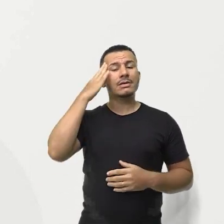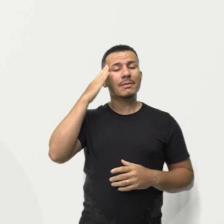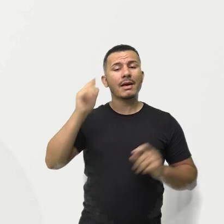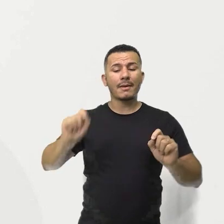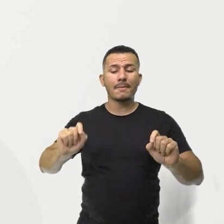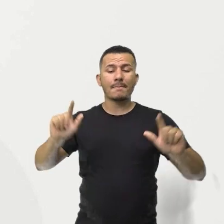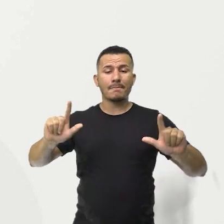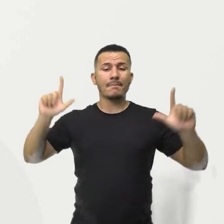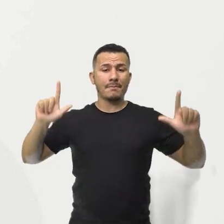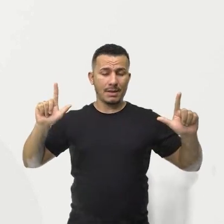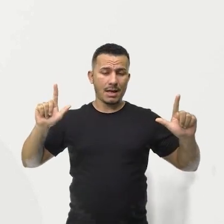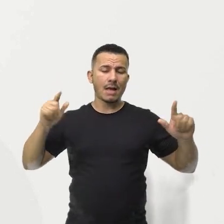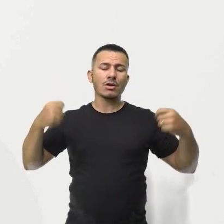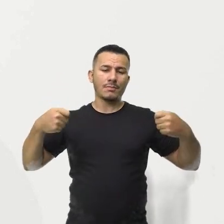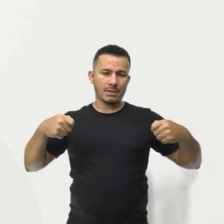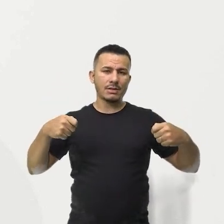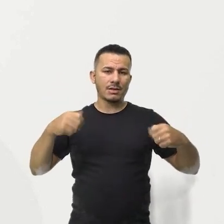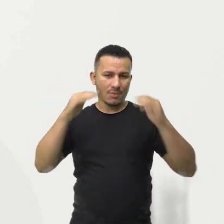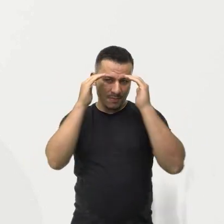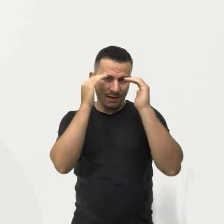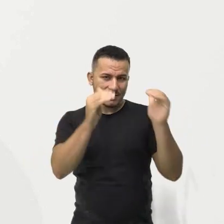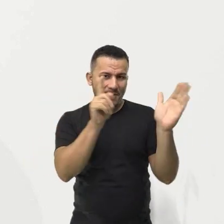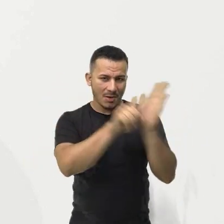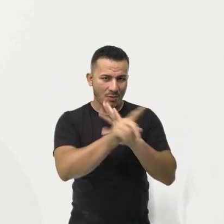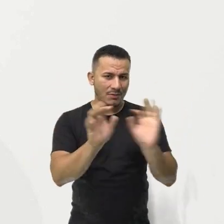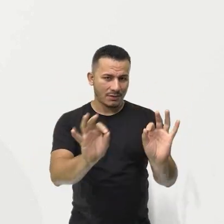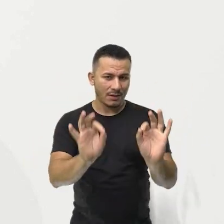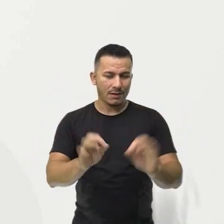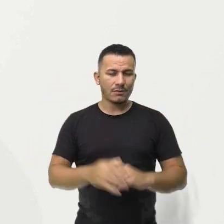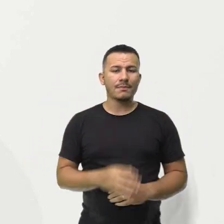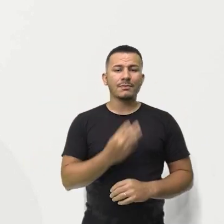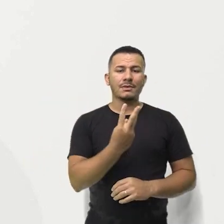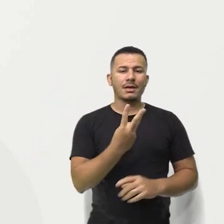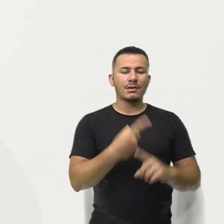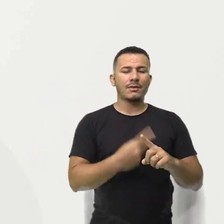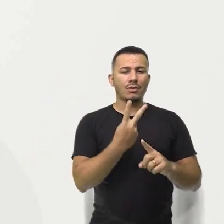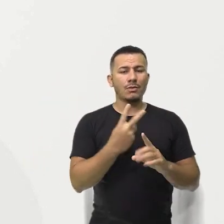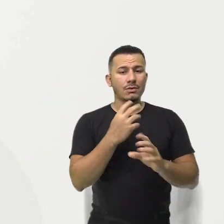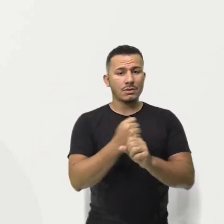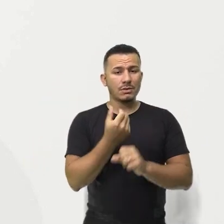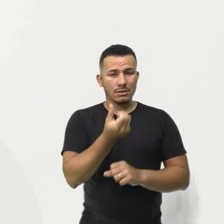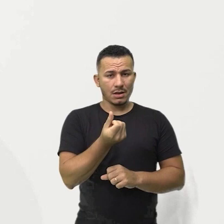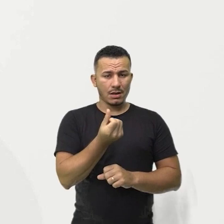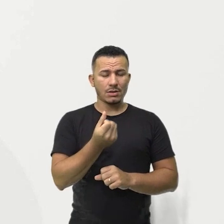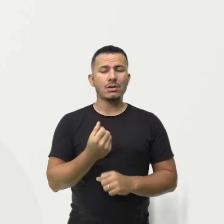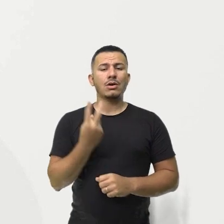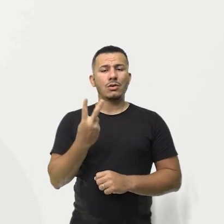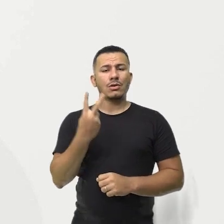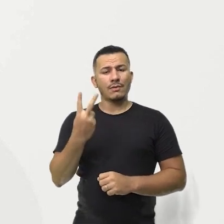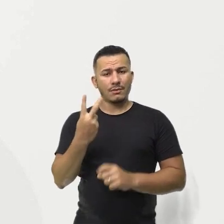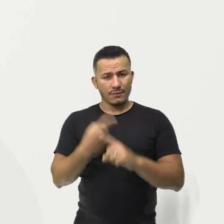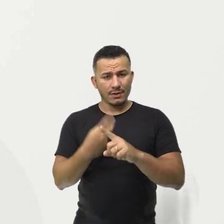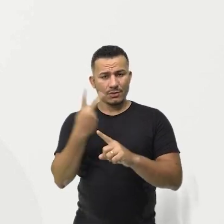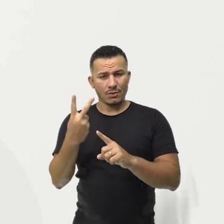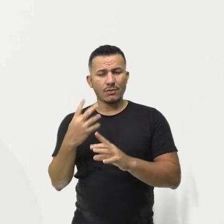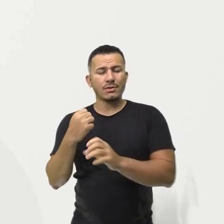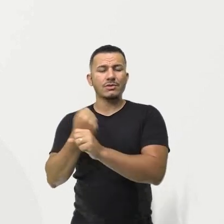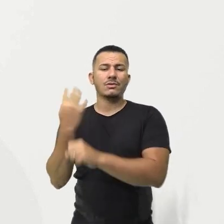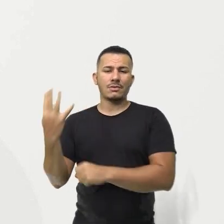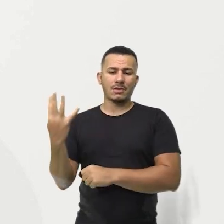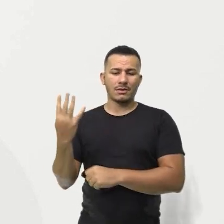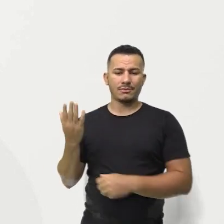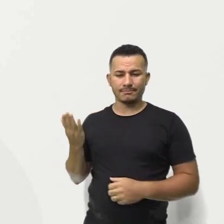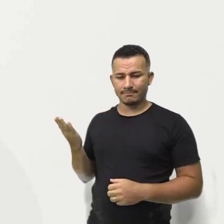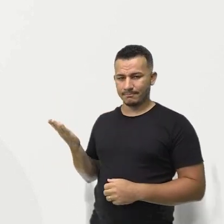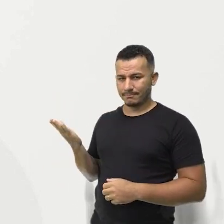tanto o x quanto o y, tá bom? Isso porque nós queremos ampliar essa figura para obedecer lá o comando da